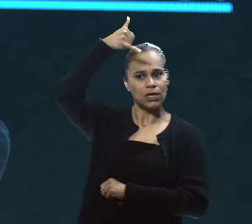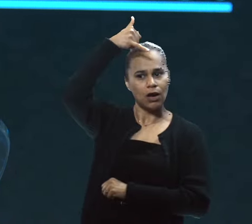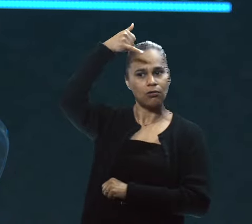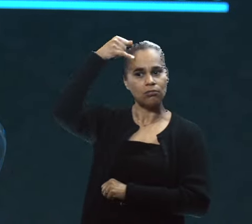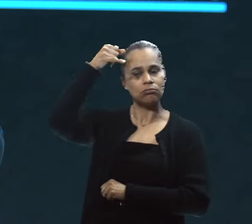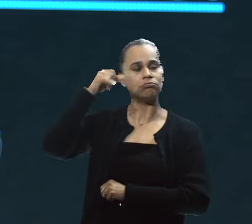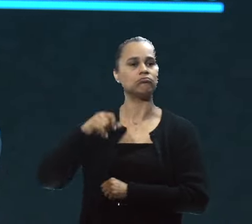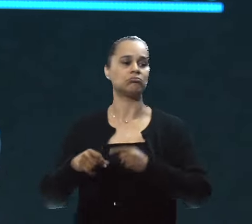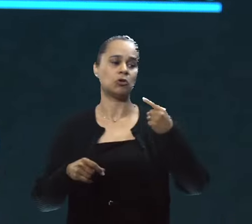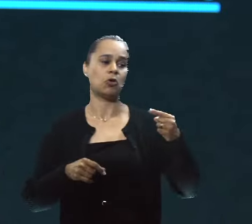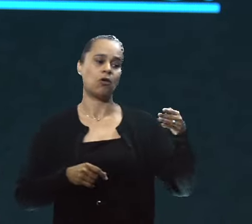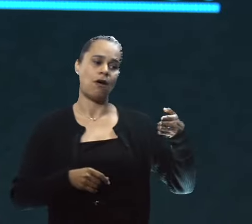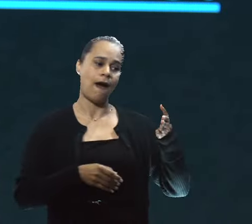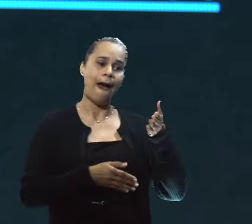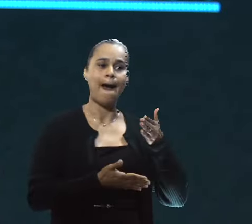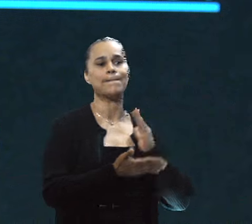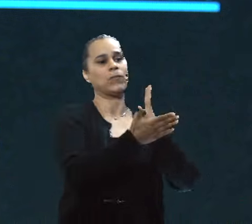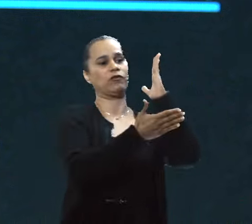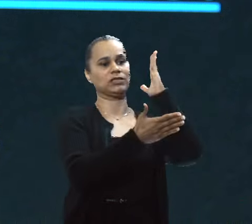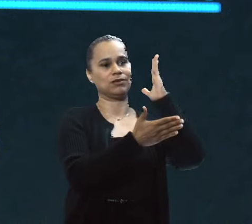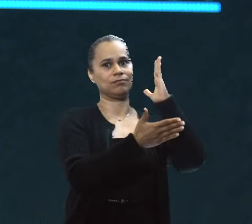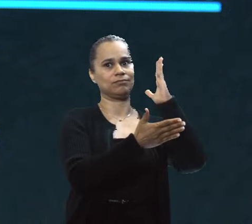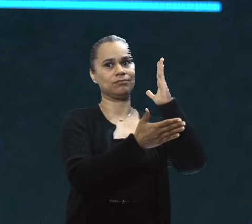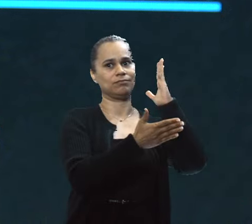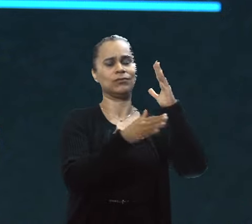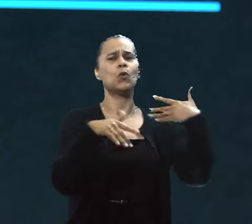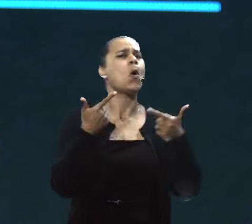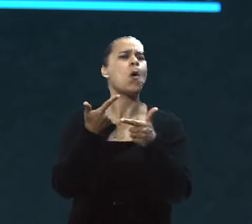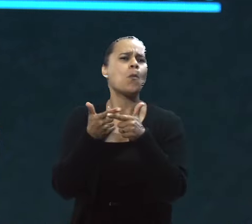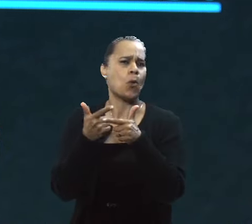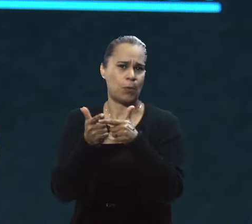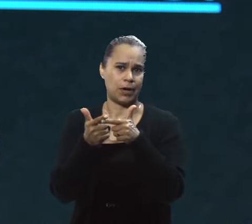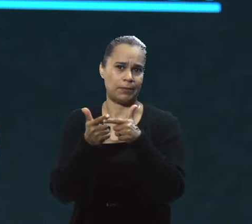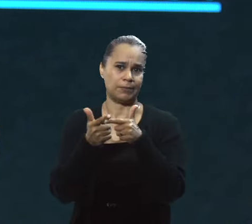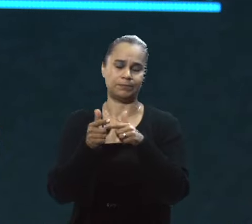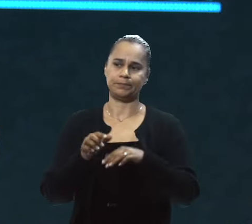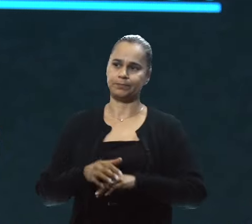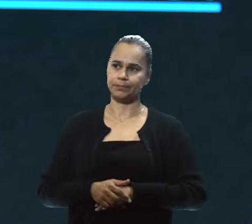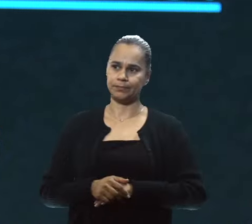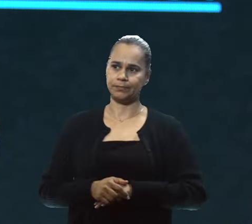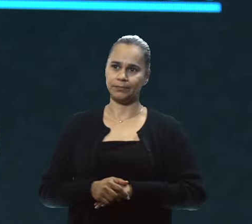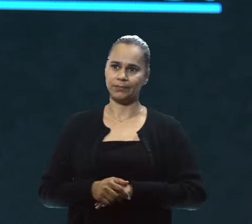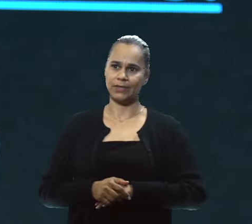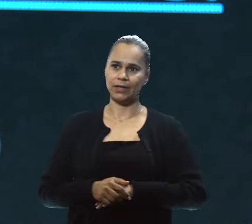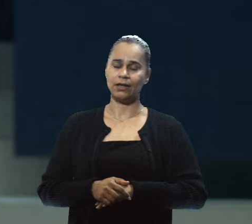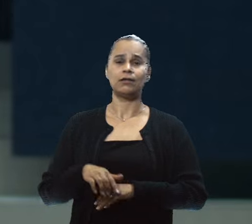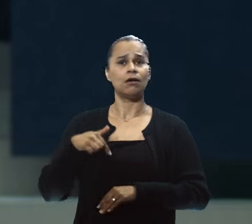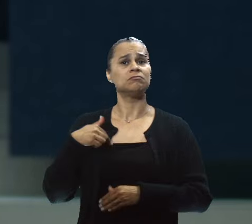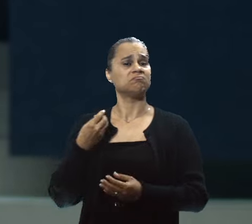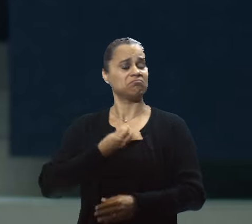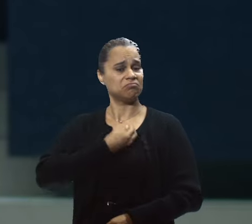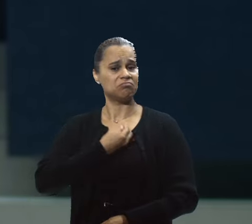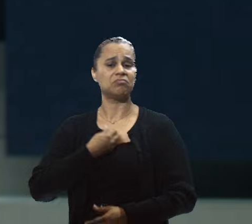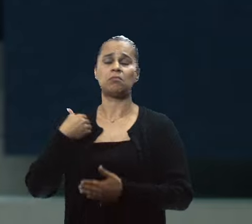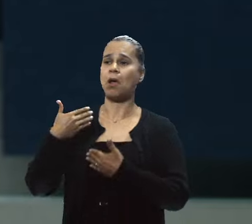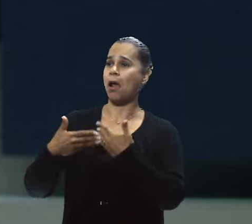E sabe qual que é o problema disso? A gente está tocando a vida e parece que tudo está ainda funcionando.